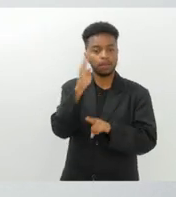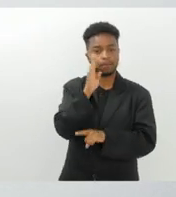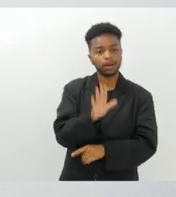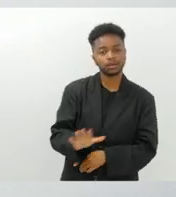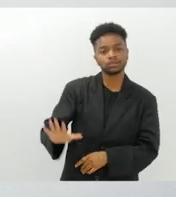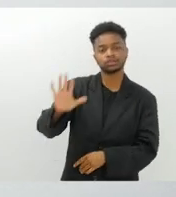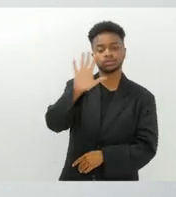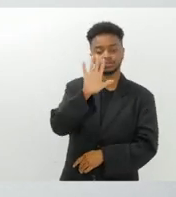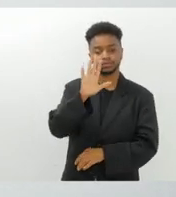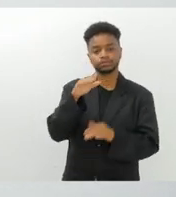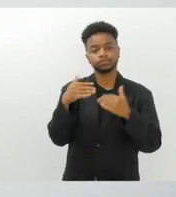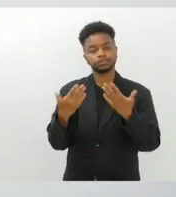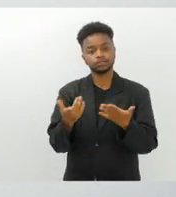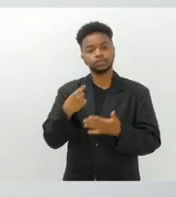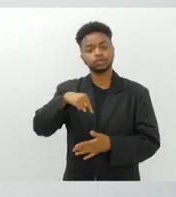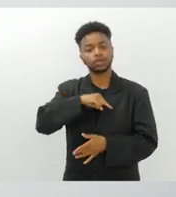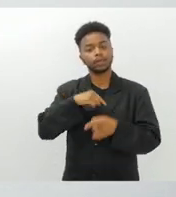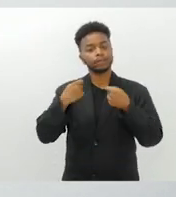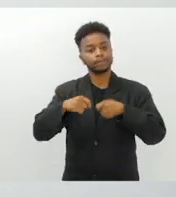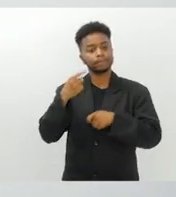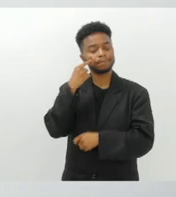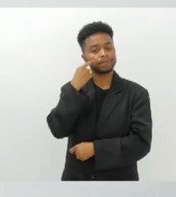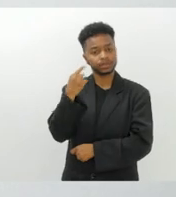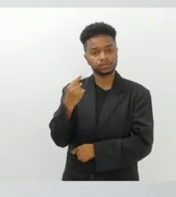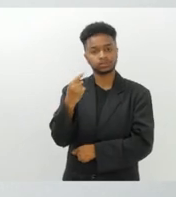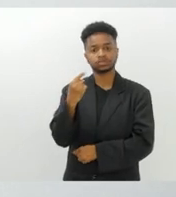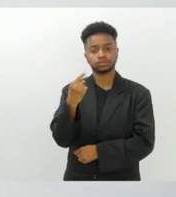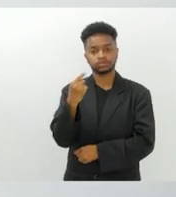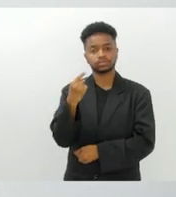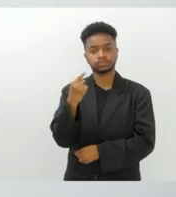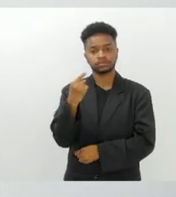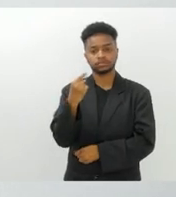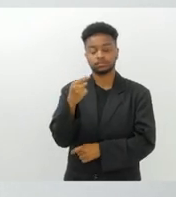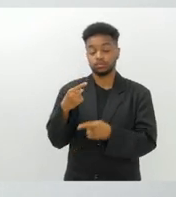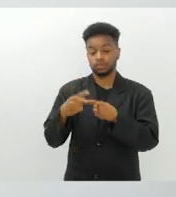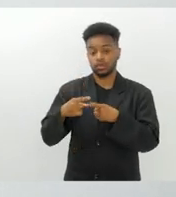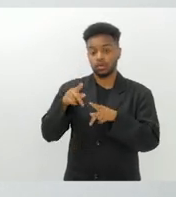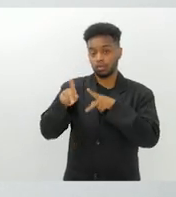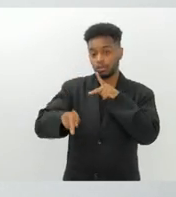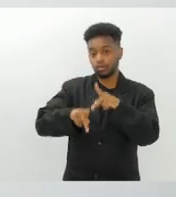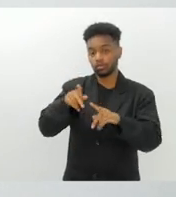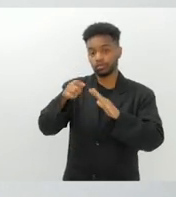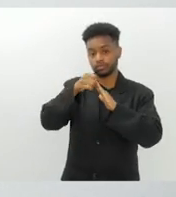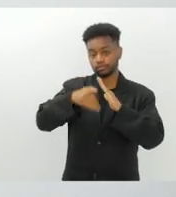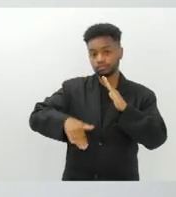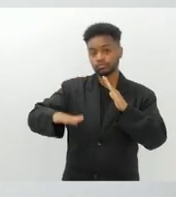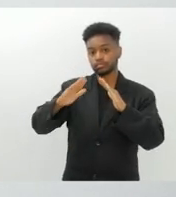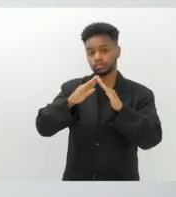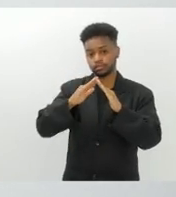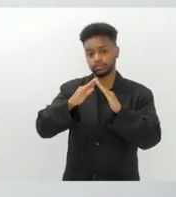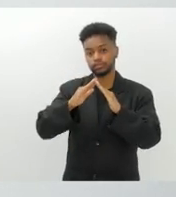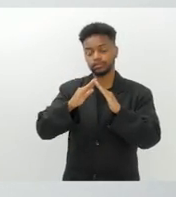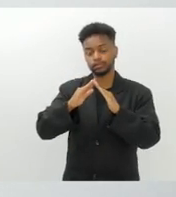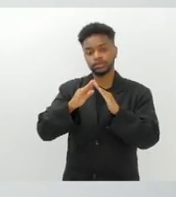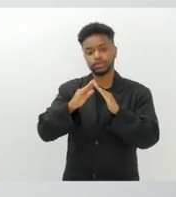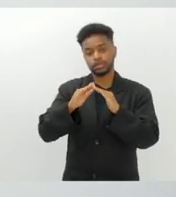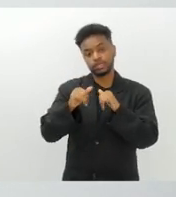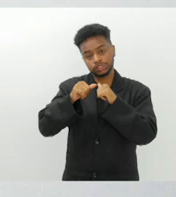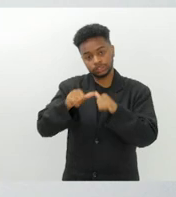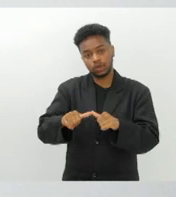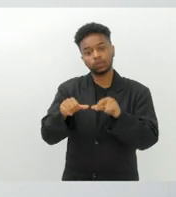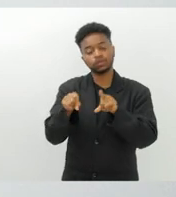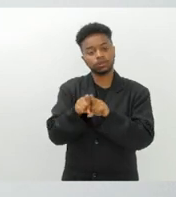que pensar, né, que os povos de terreiro estão e sempre